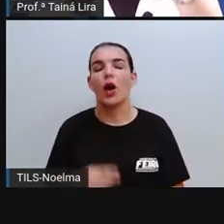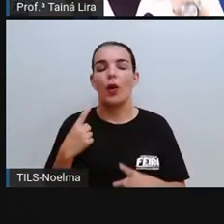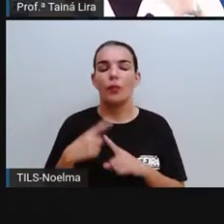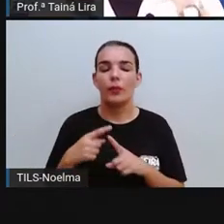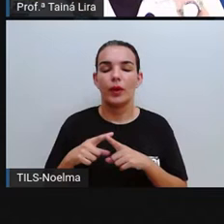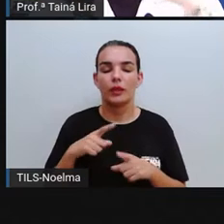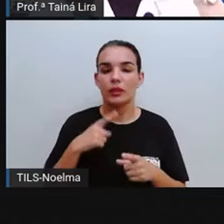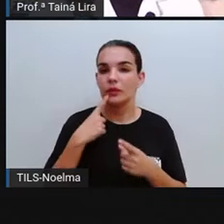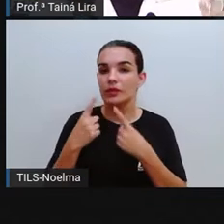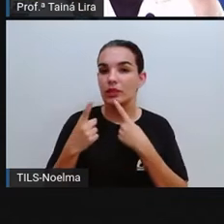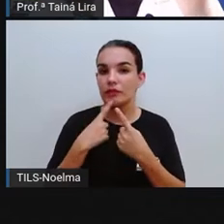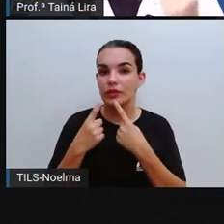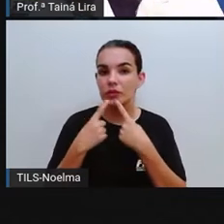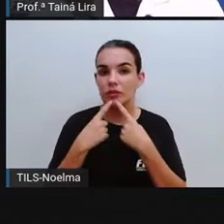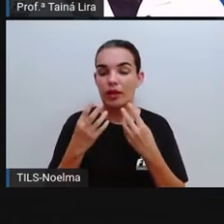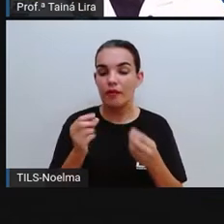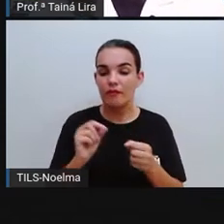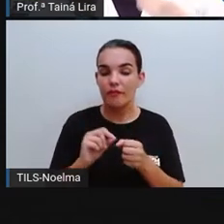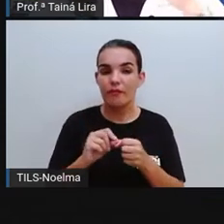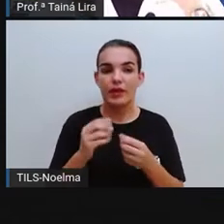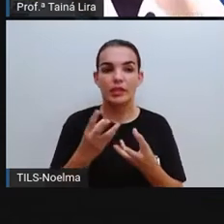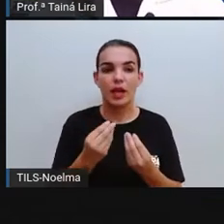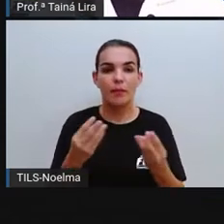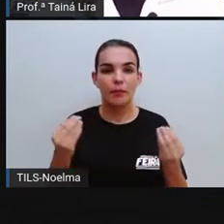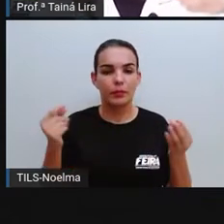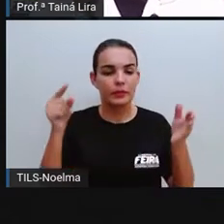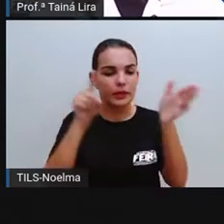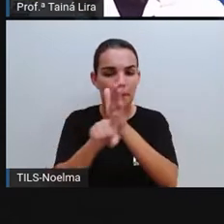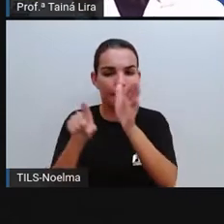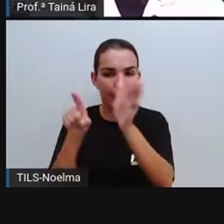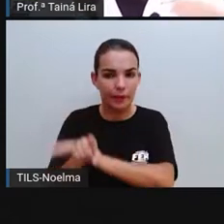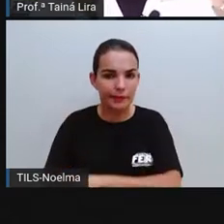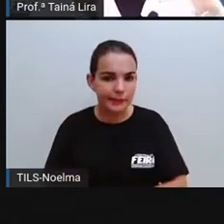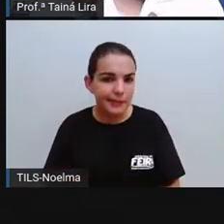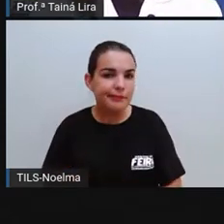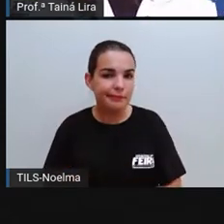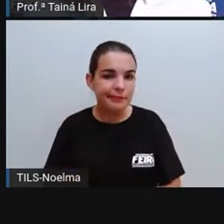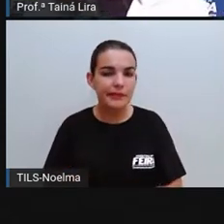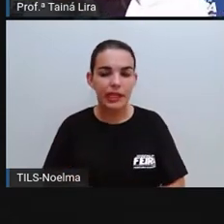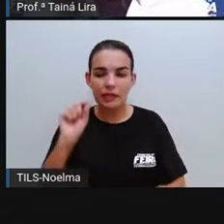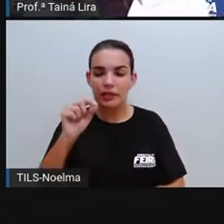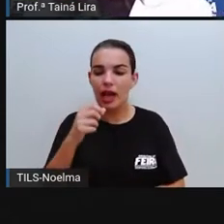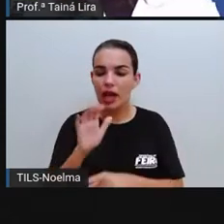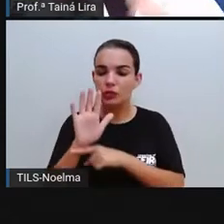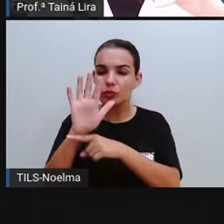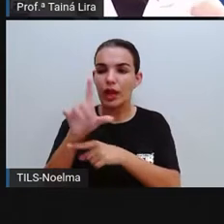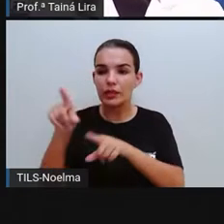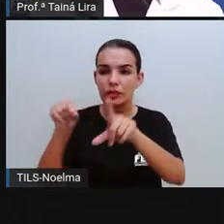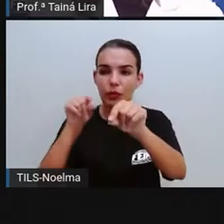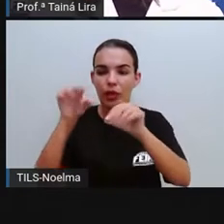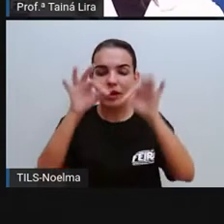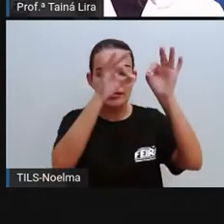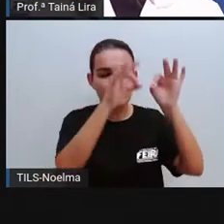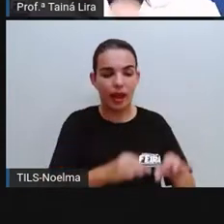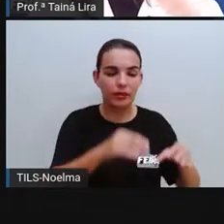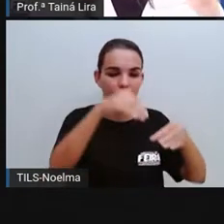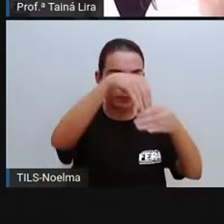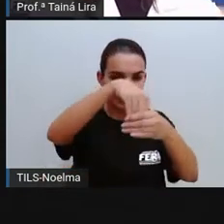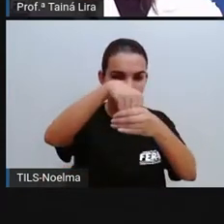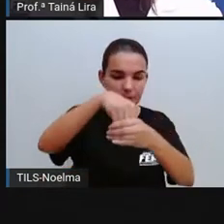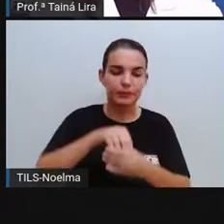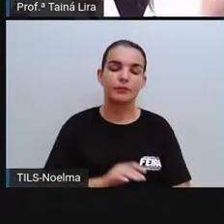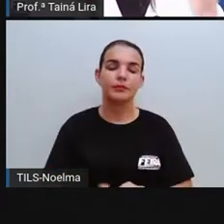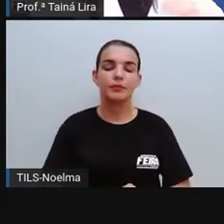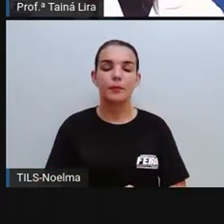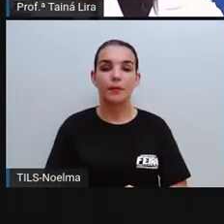jornalistas, os entrevistadores fazem essas entrevistas para ajudar o eleitor ali a escolher o seu candidato, certo? Então é para